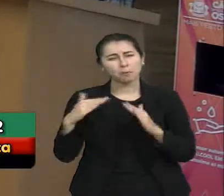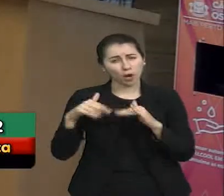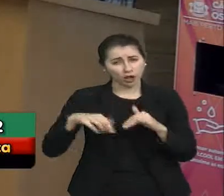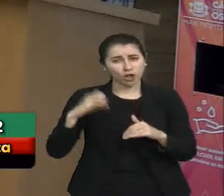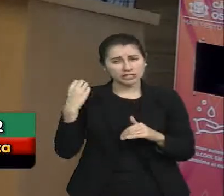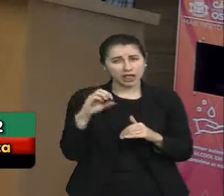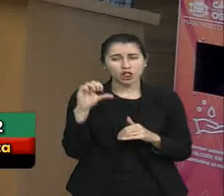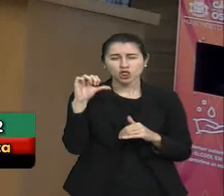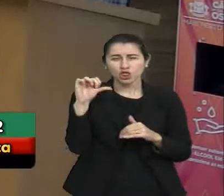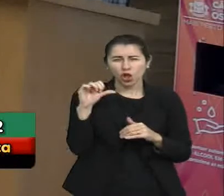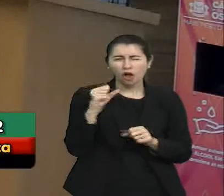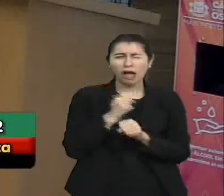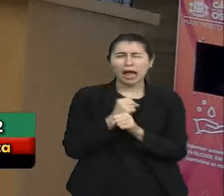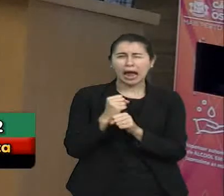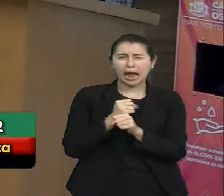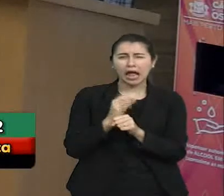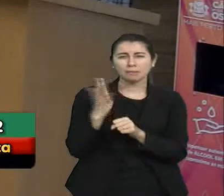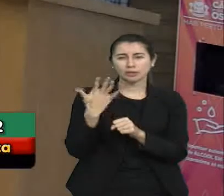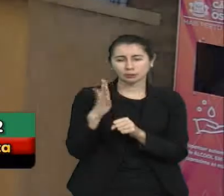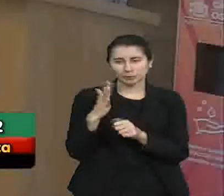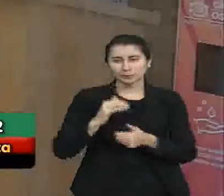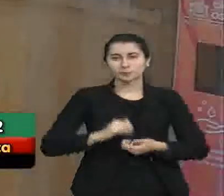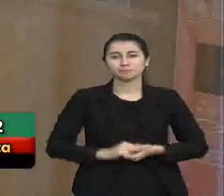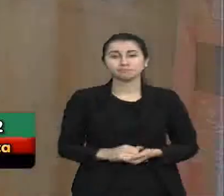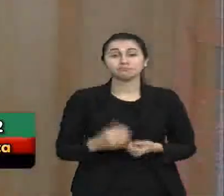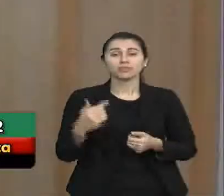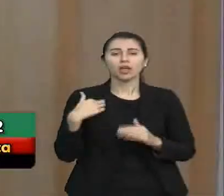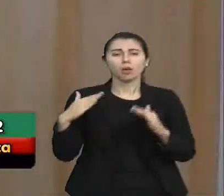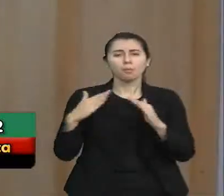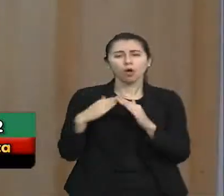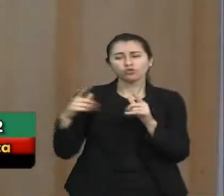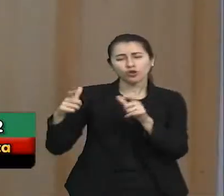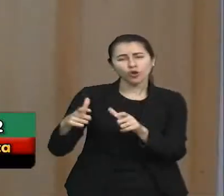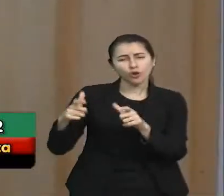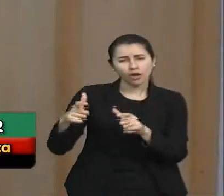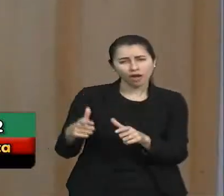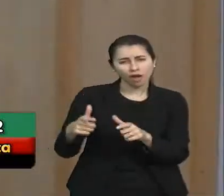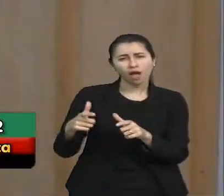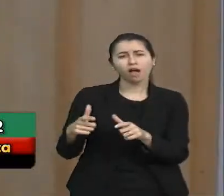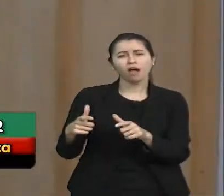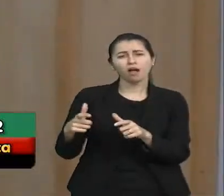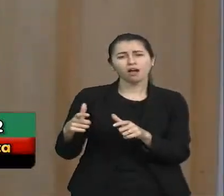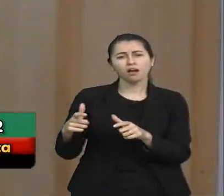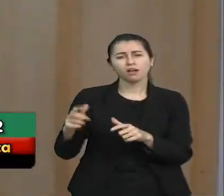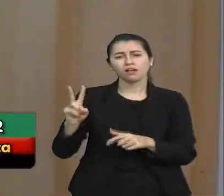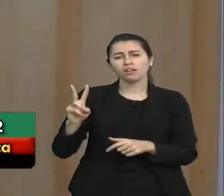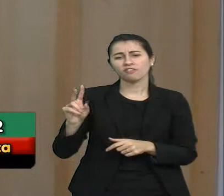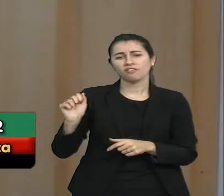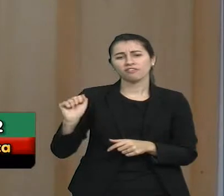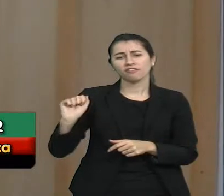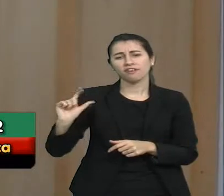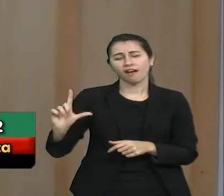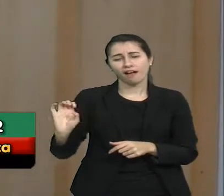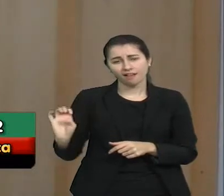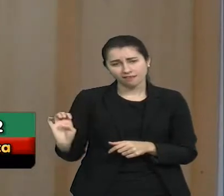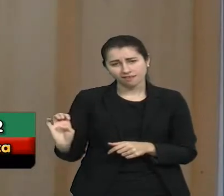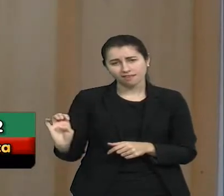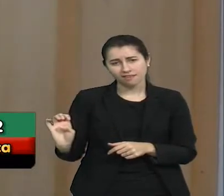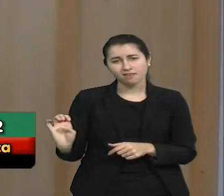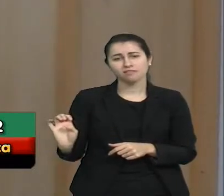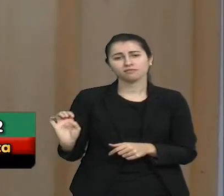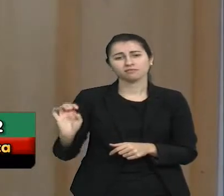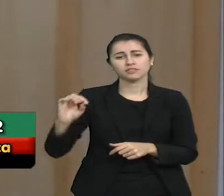de uma área espiritualista que chama Vale do Amanhecer. Eu pertenço a esta doutrina